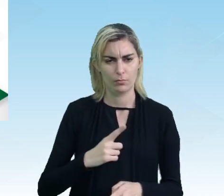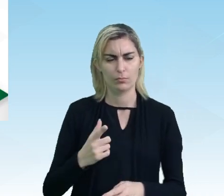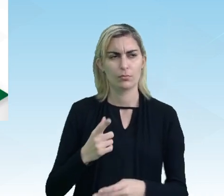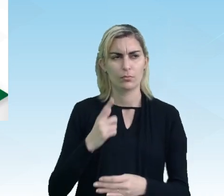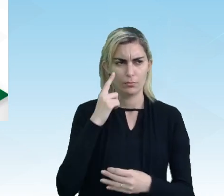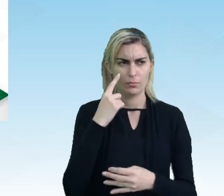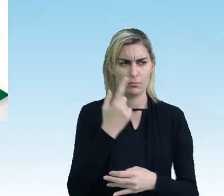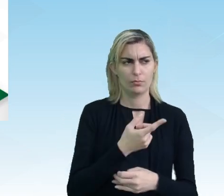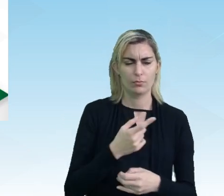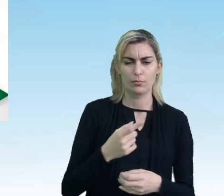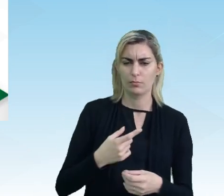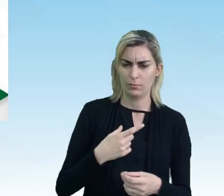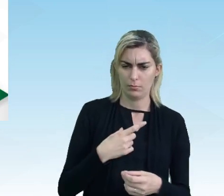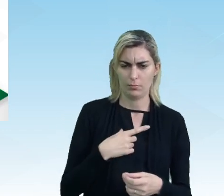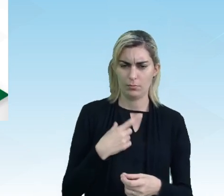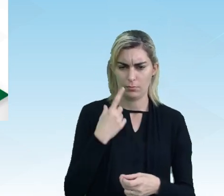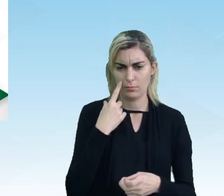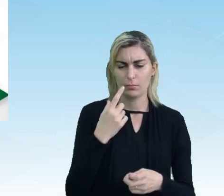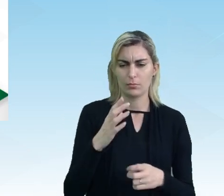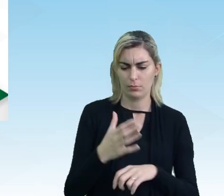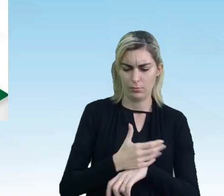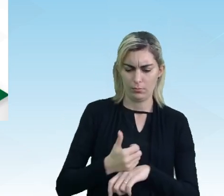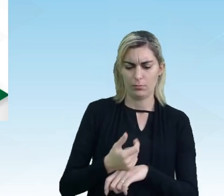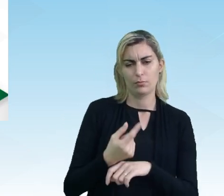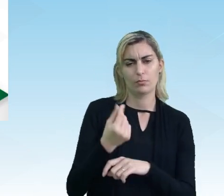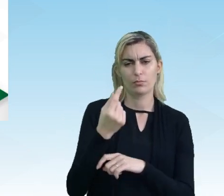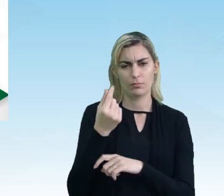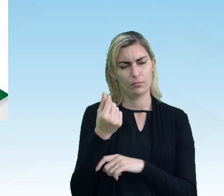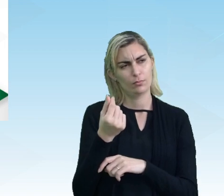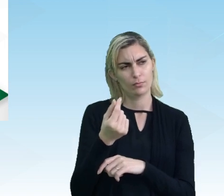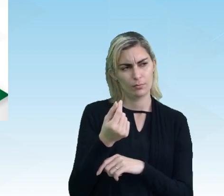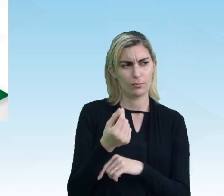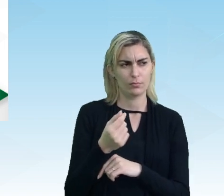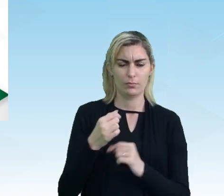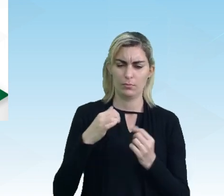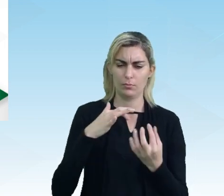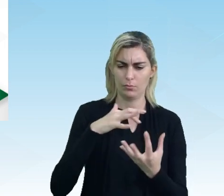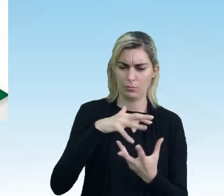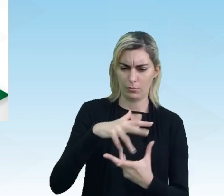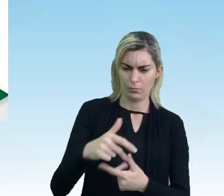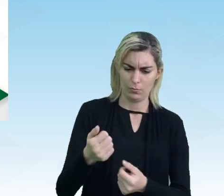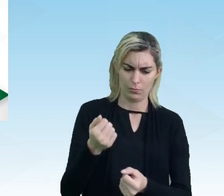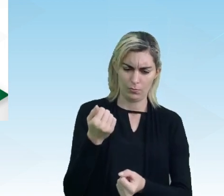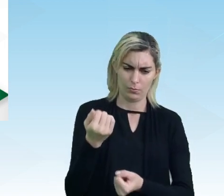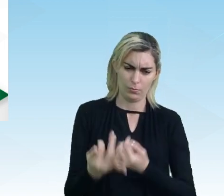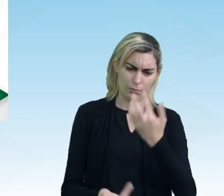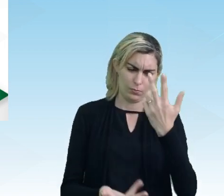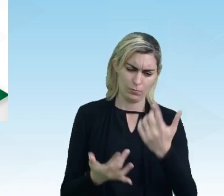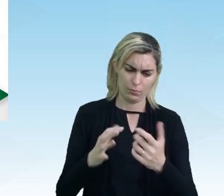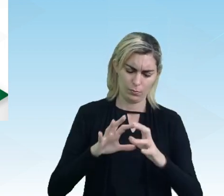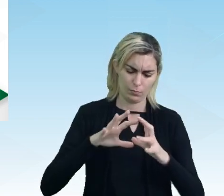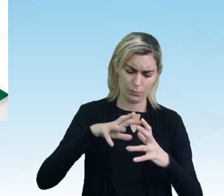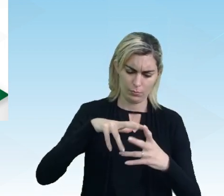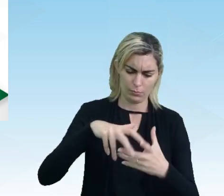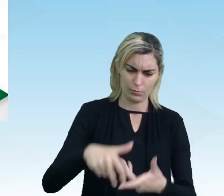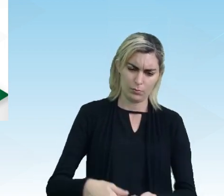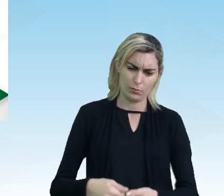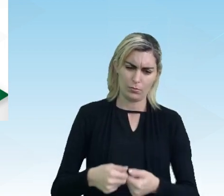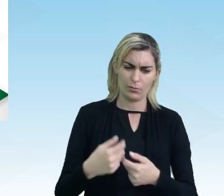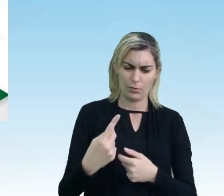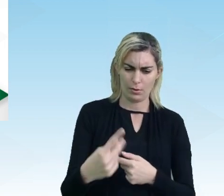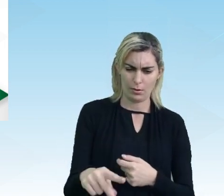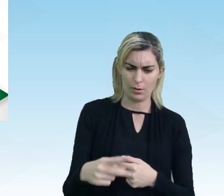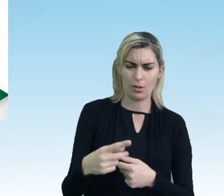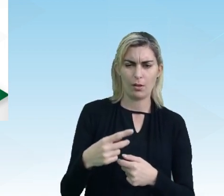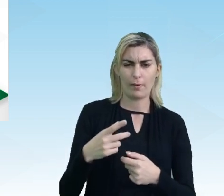imagem, bora lá, capitalismo. É o mundo tocando fogo ao redor, o senhor,